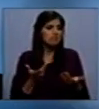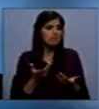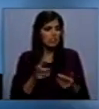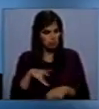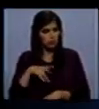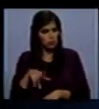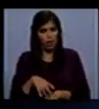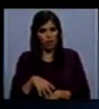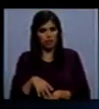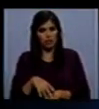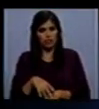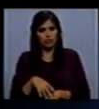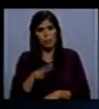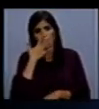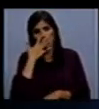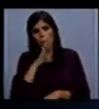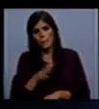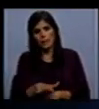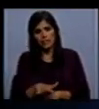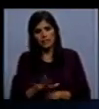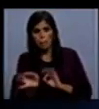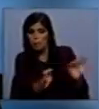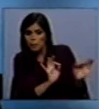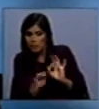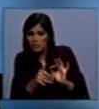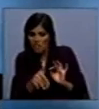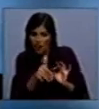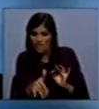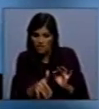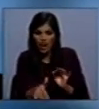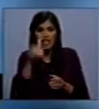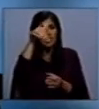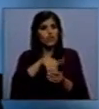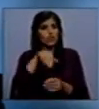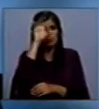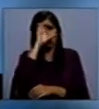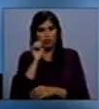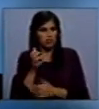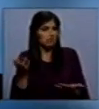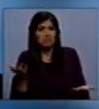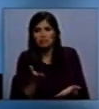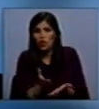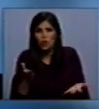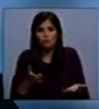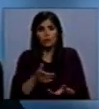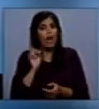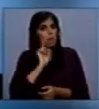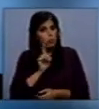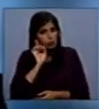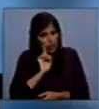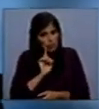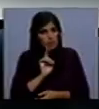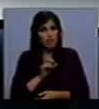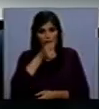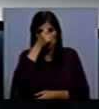como as primárias das legislativas não é europa é importância da história da europa vai muito para lá em